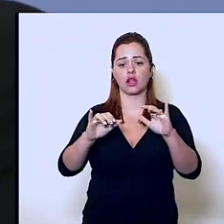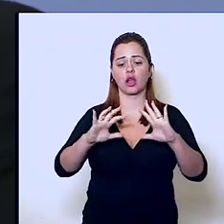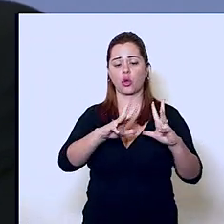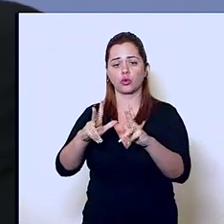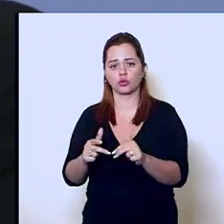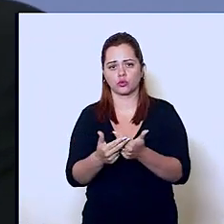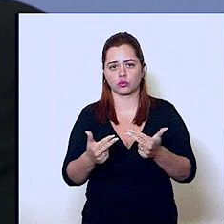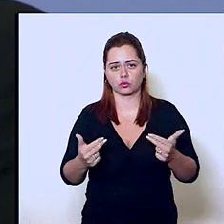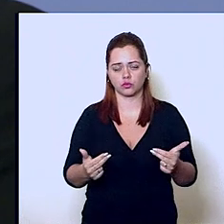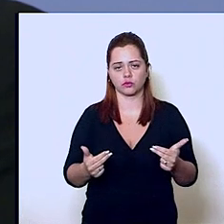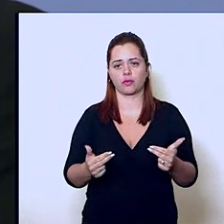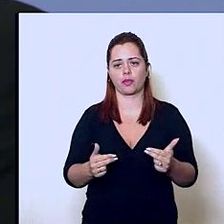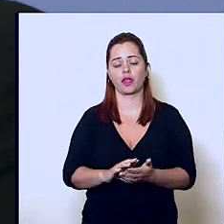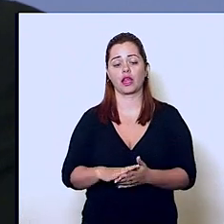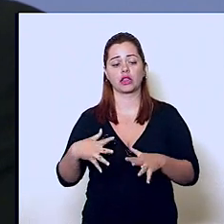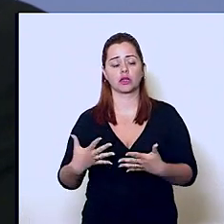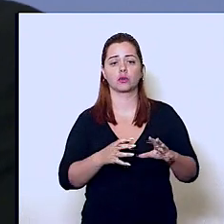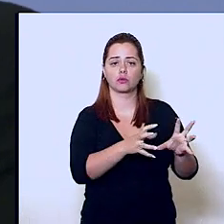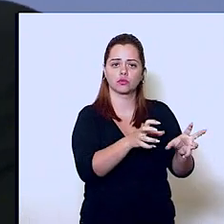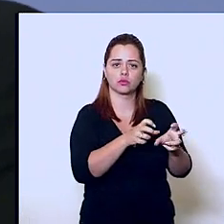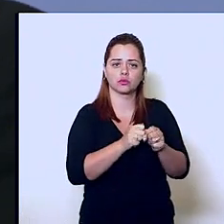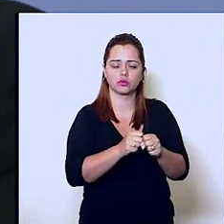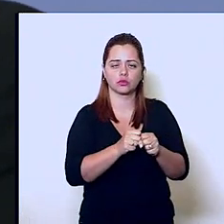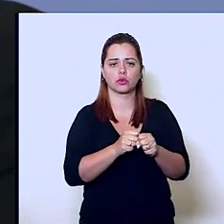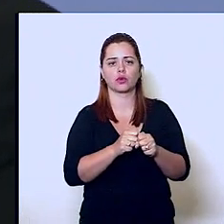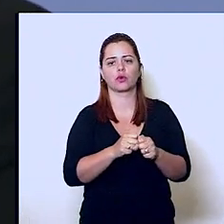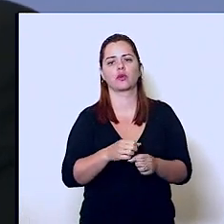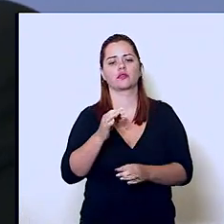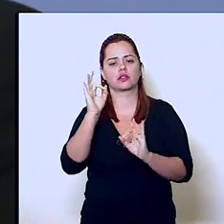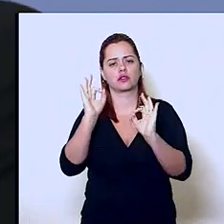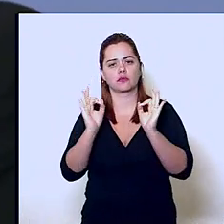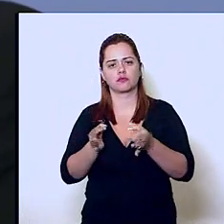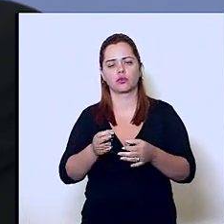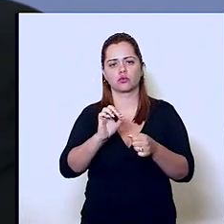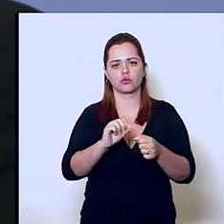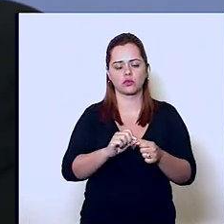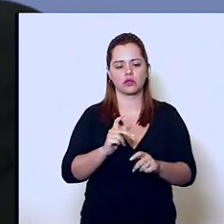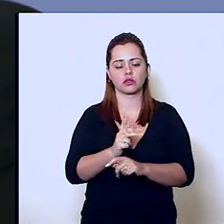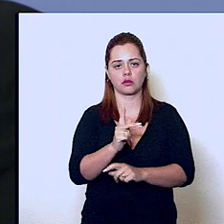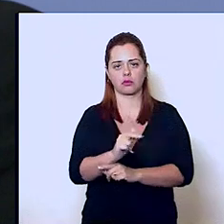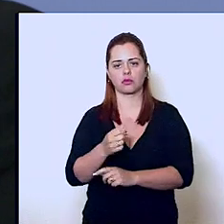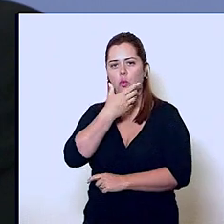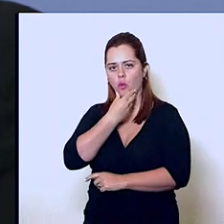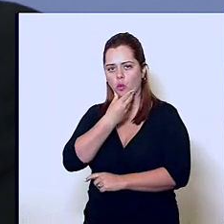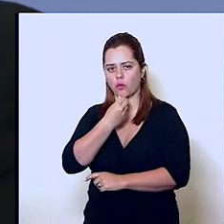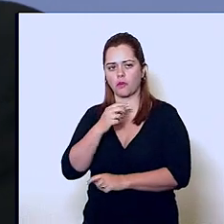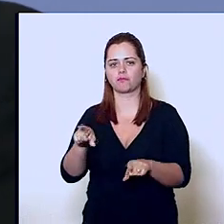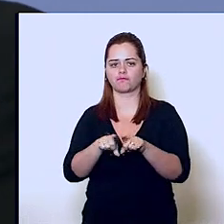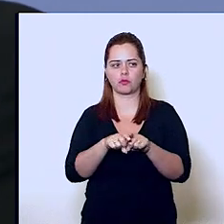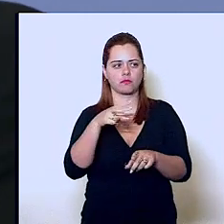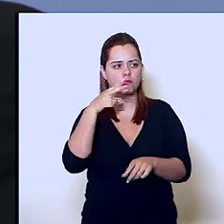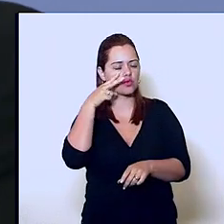e buscou de maneira acertada, e como um homem da sua época, mas também como visionário, e com atitudes